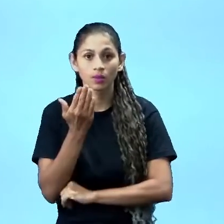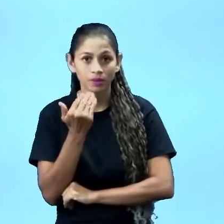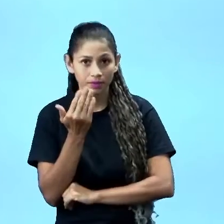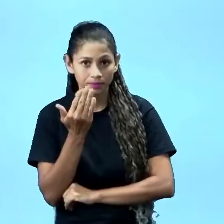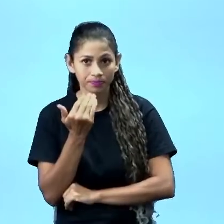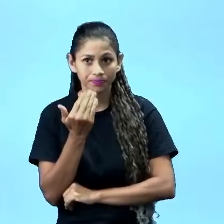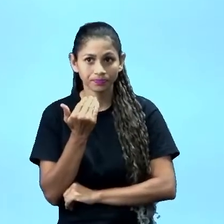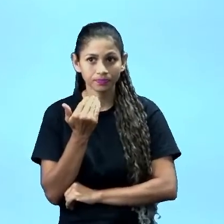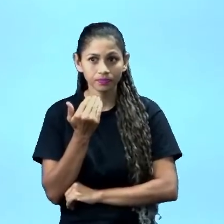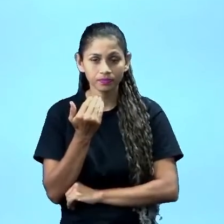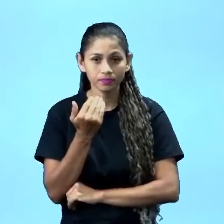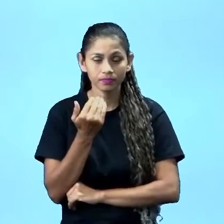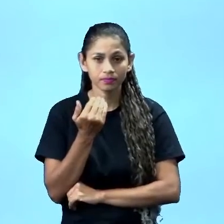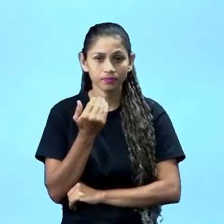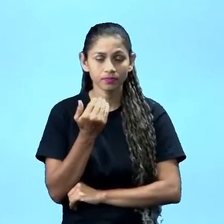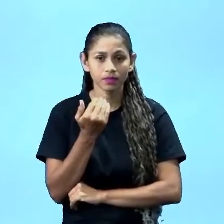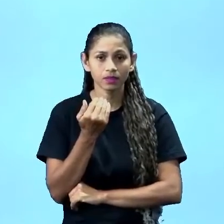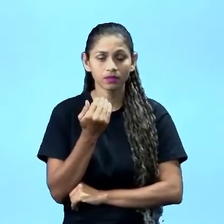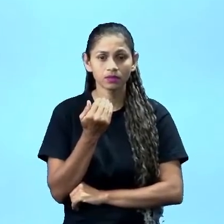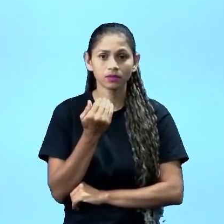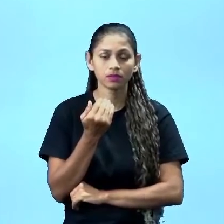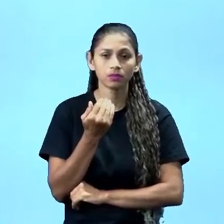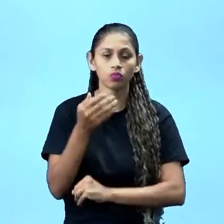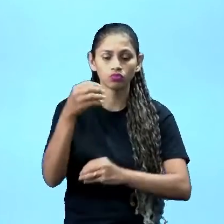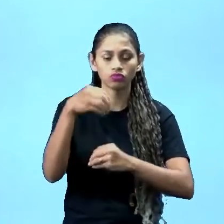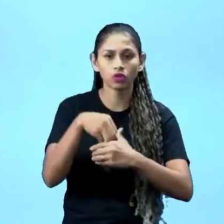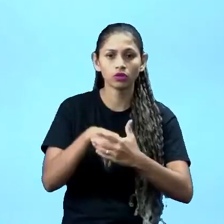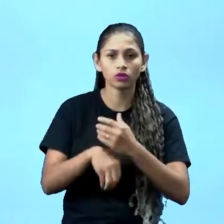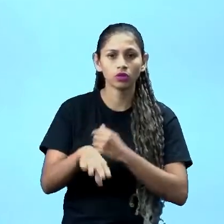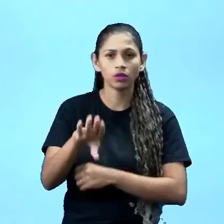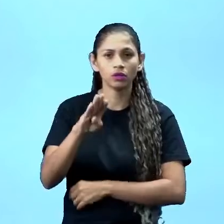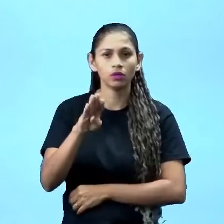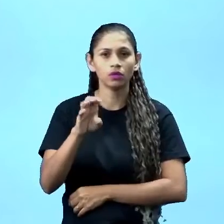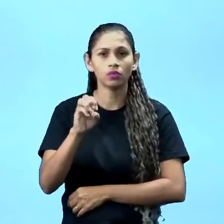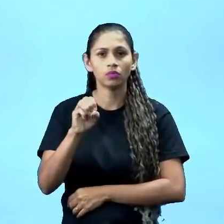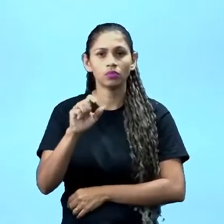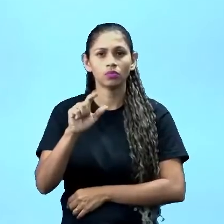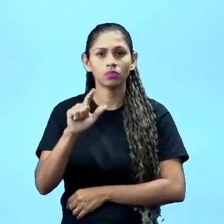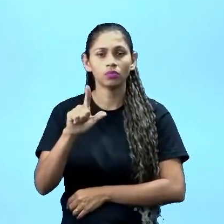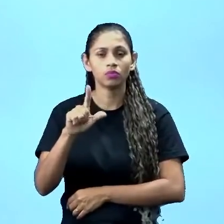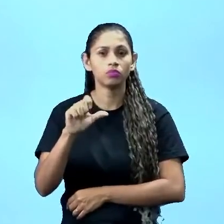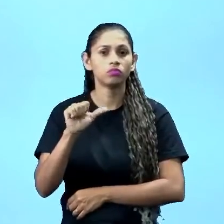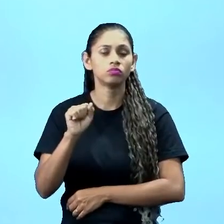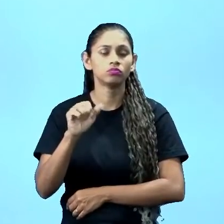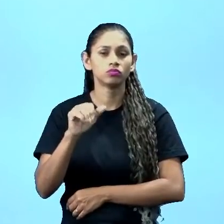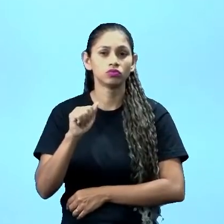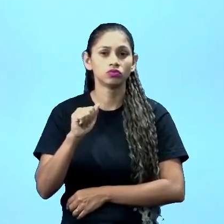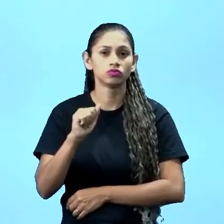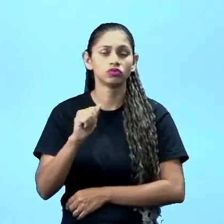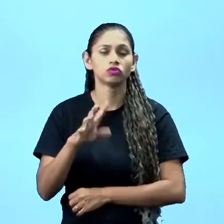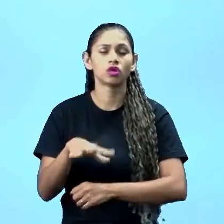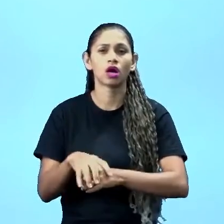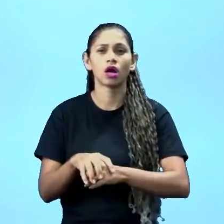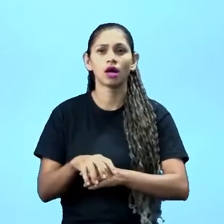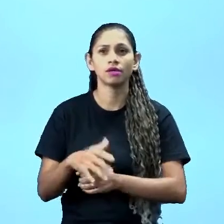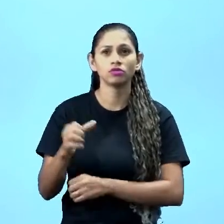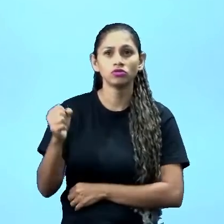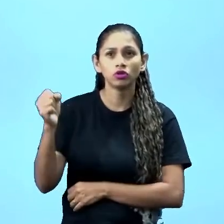paciente através de bolsas, né, bolsas de soro contendo lipídios,